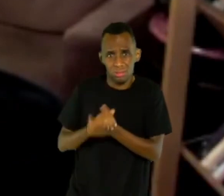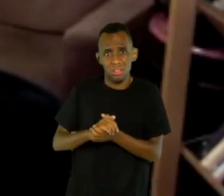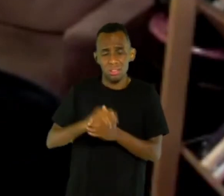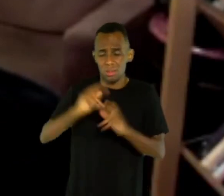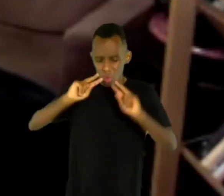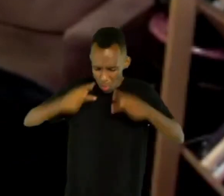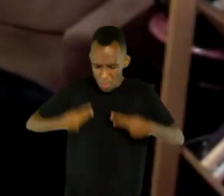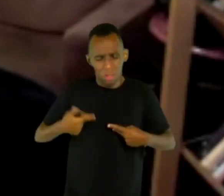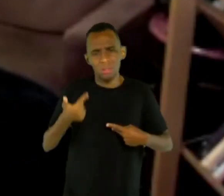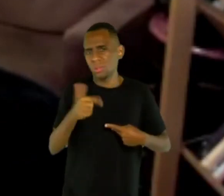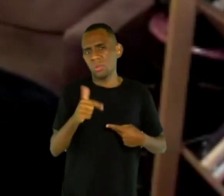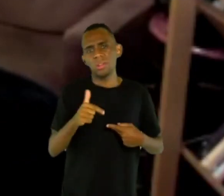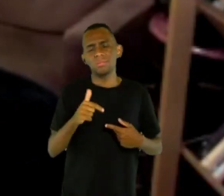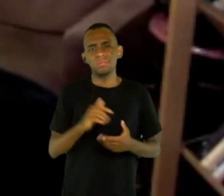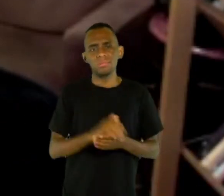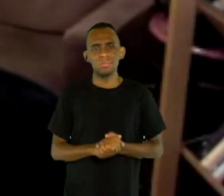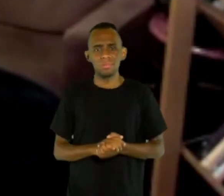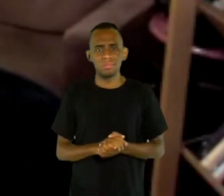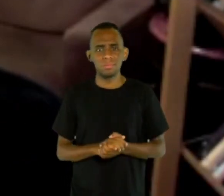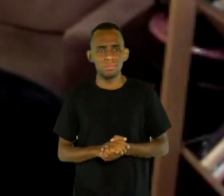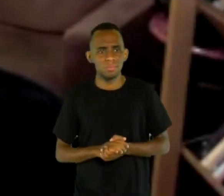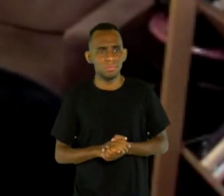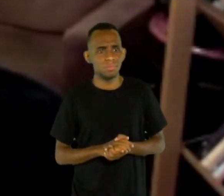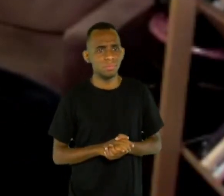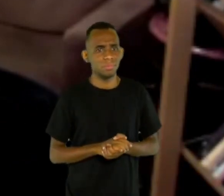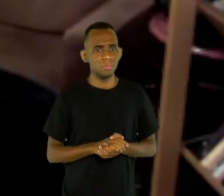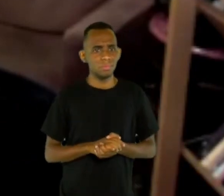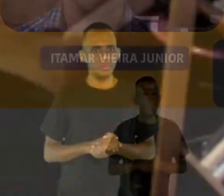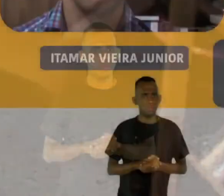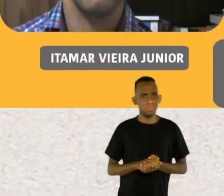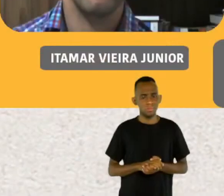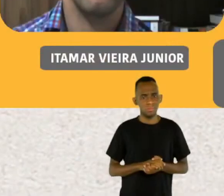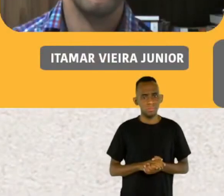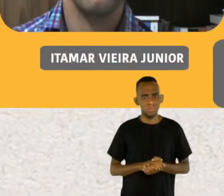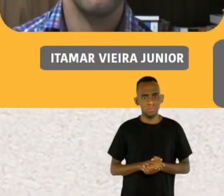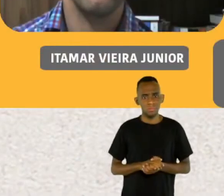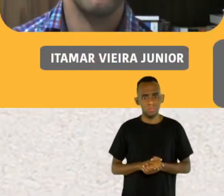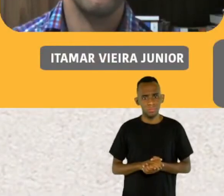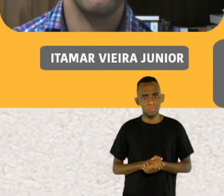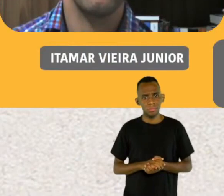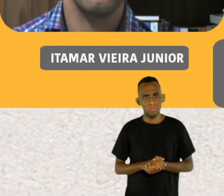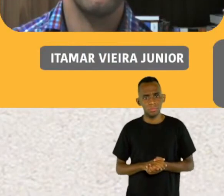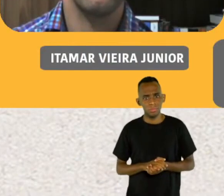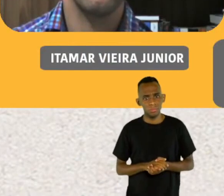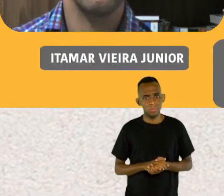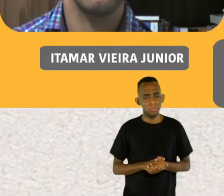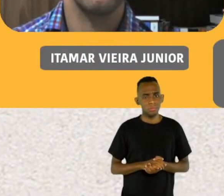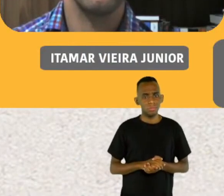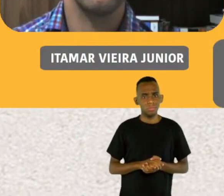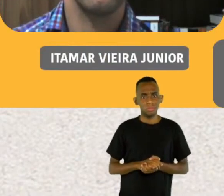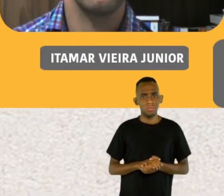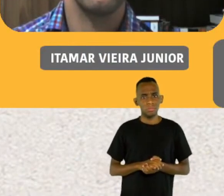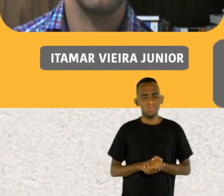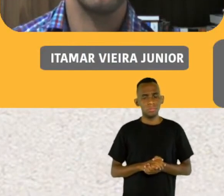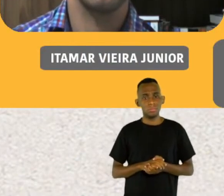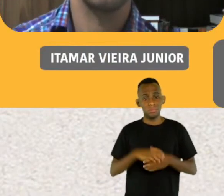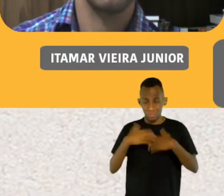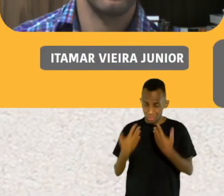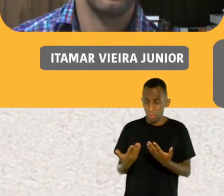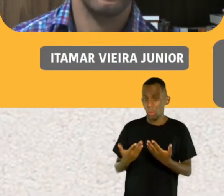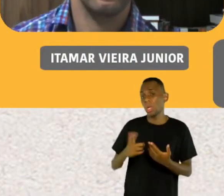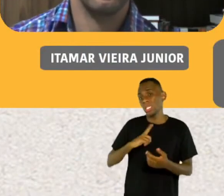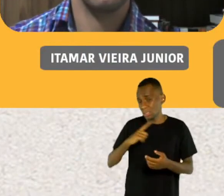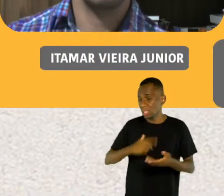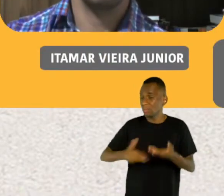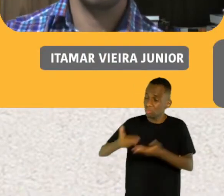anti-humanos, né? Pois isso é política com P maiúsculo, não é uma política Pois é. partidária. Então, e aí tem um diálogo, num